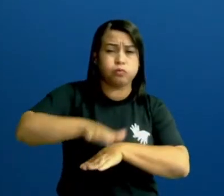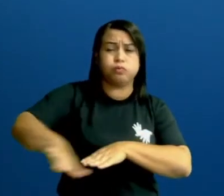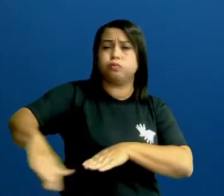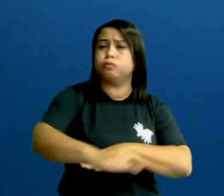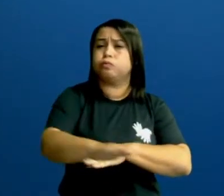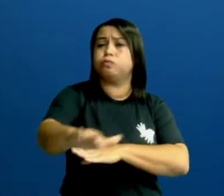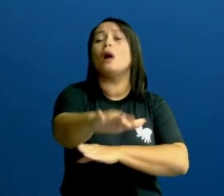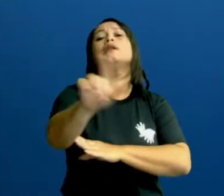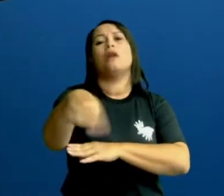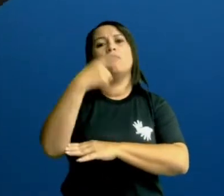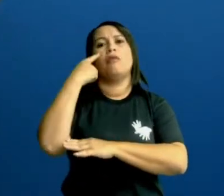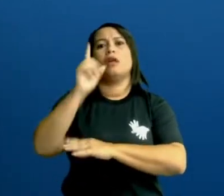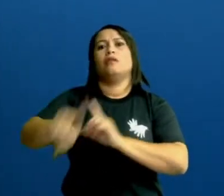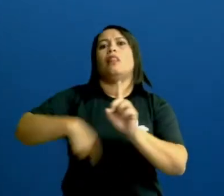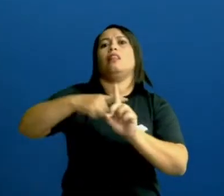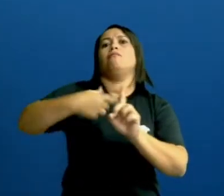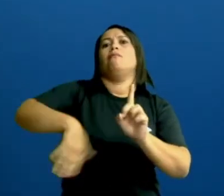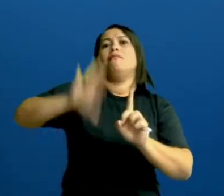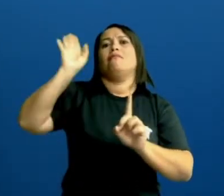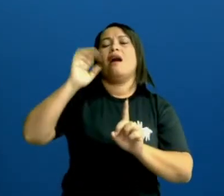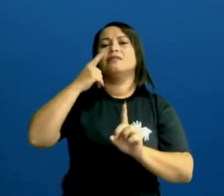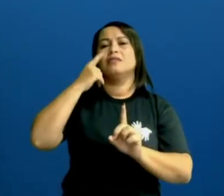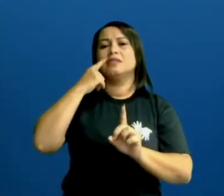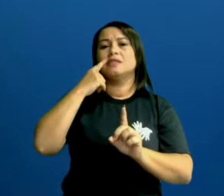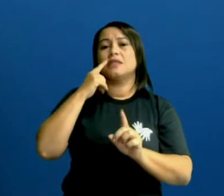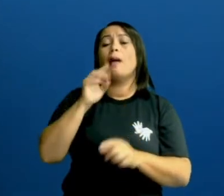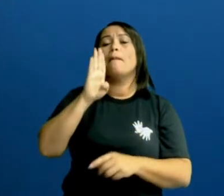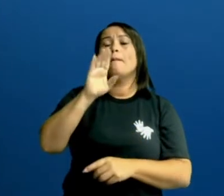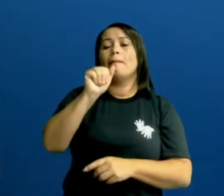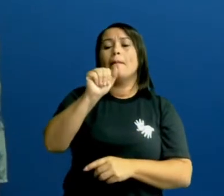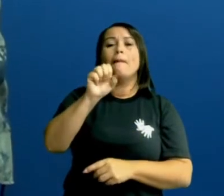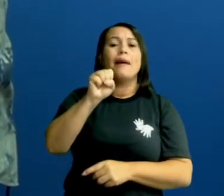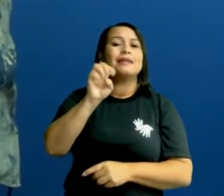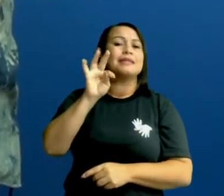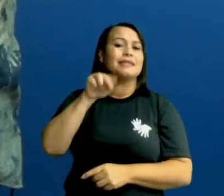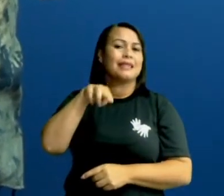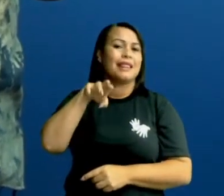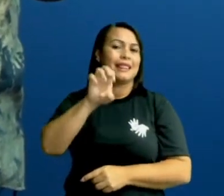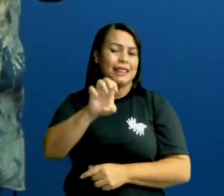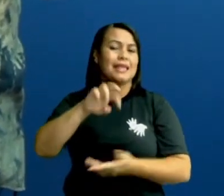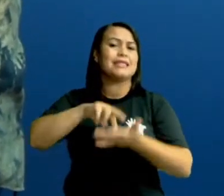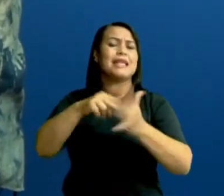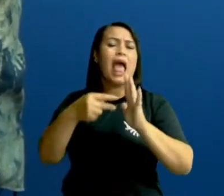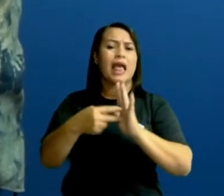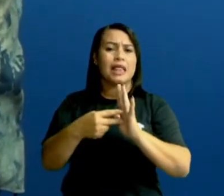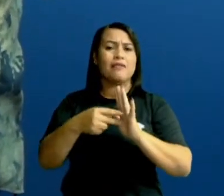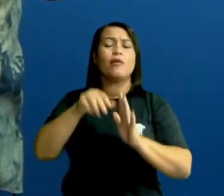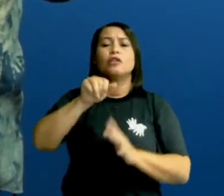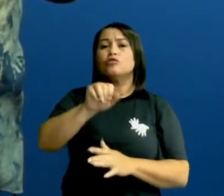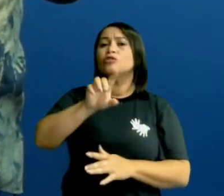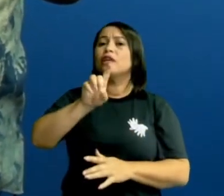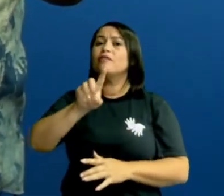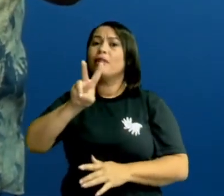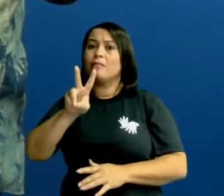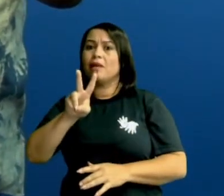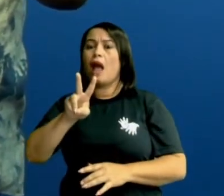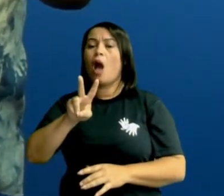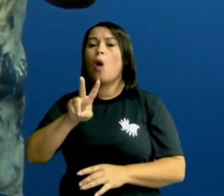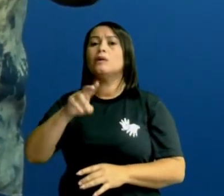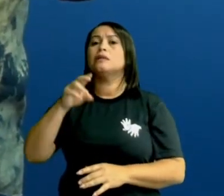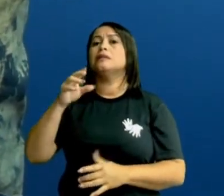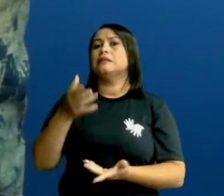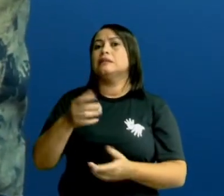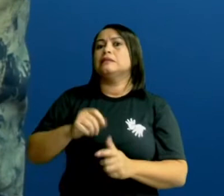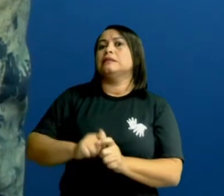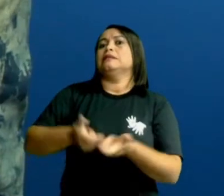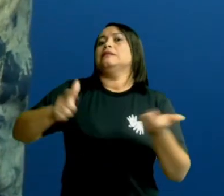está acrescentando uma ênfase no final. O bastante é um adjunto adverbial de intensidade. Por